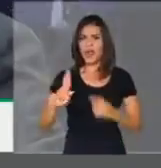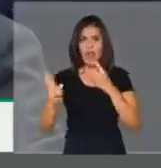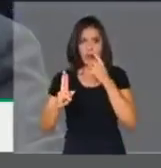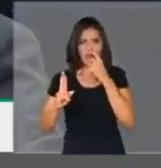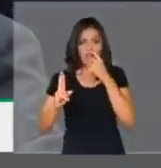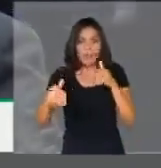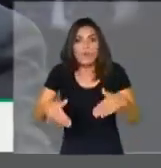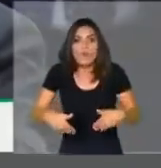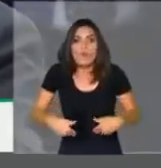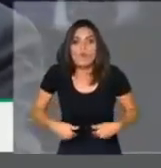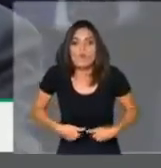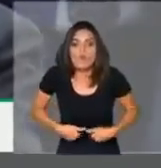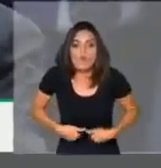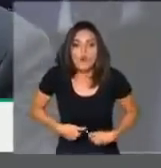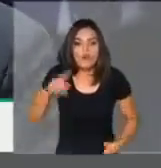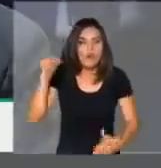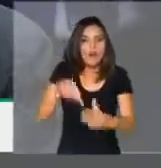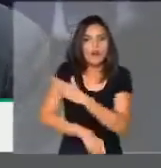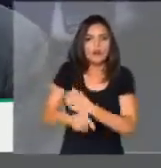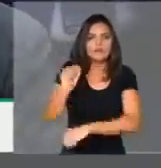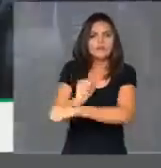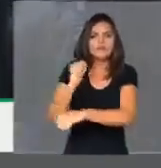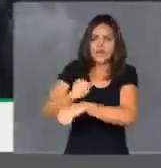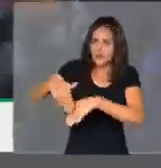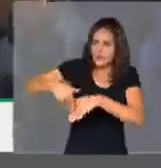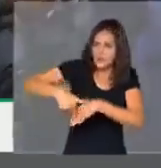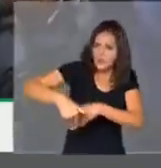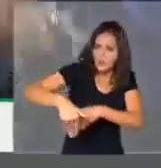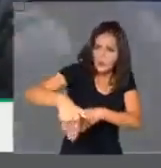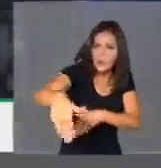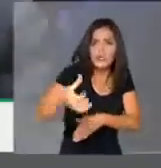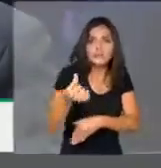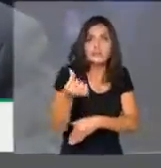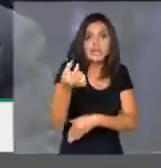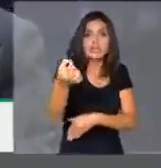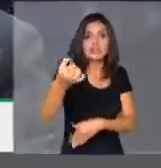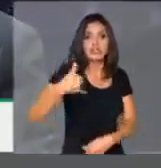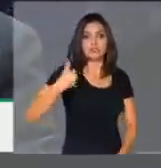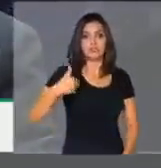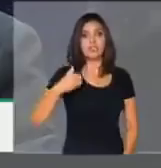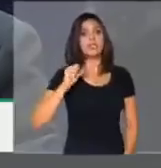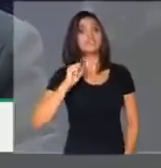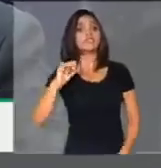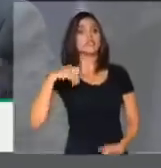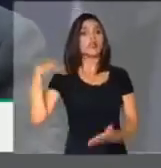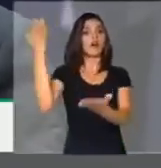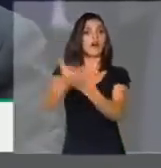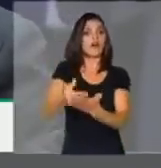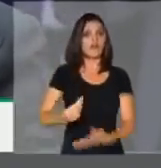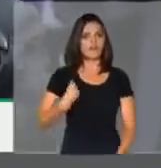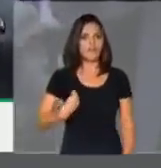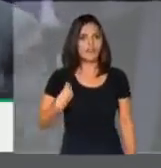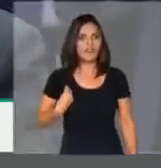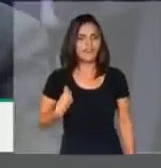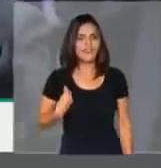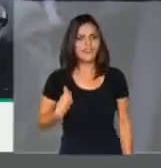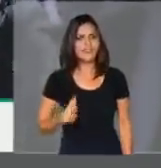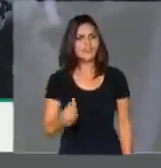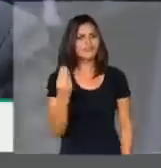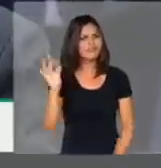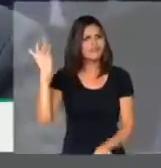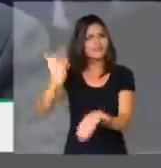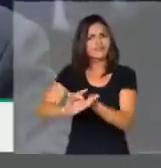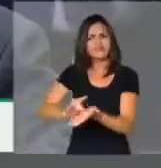passando fome, terão que esperar 60 anos de idade se sobreviver até lá. Então, realmente,